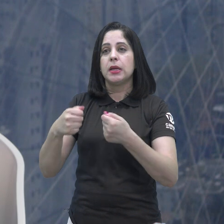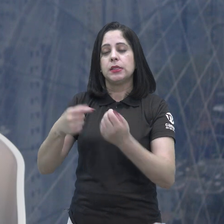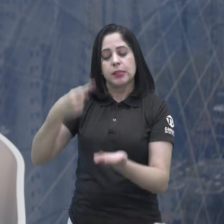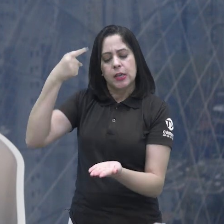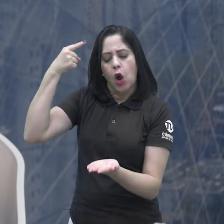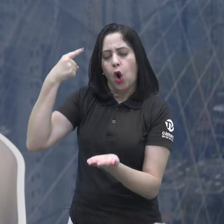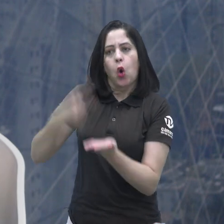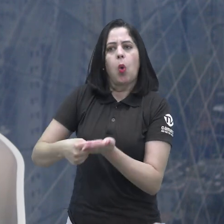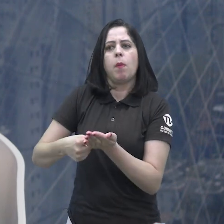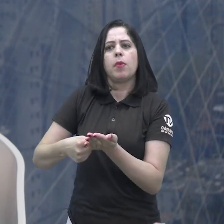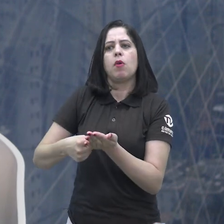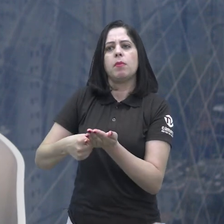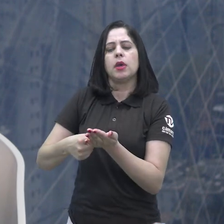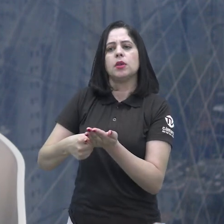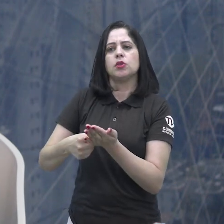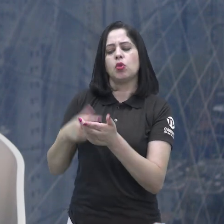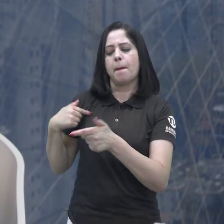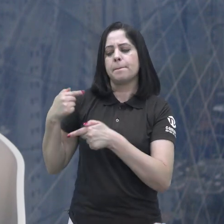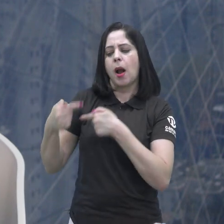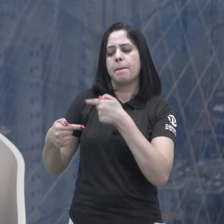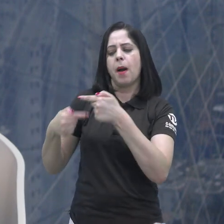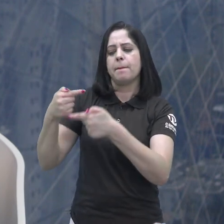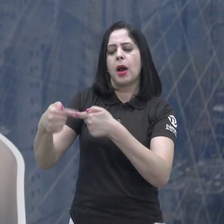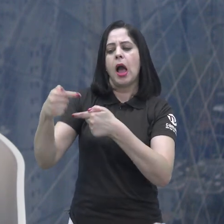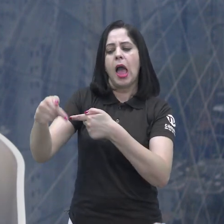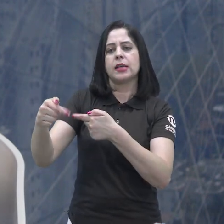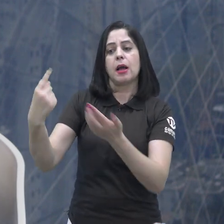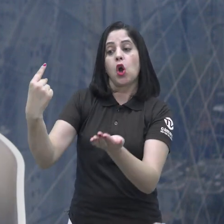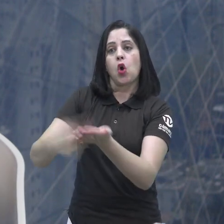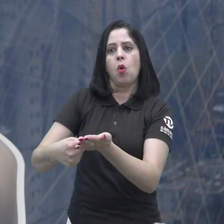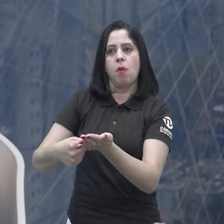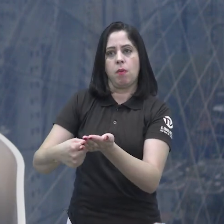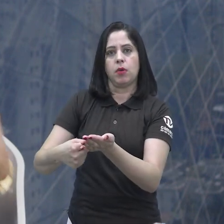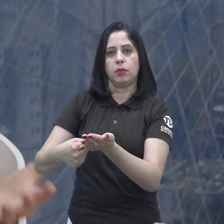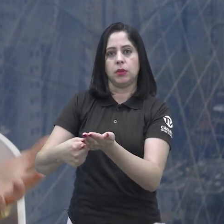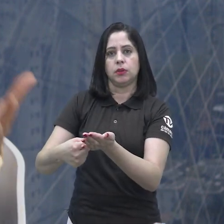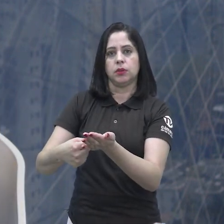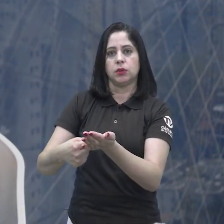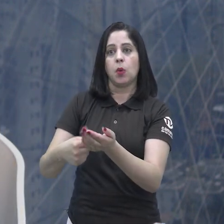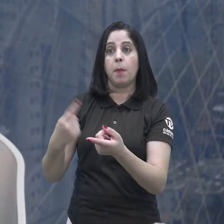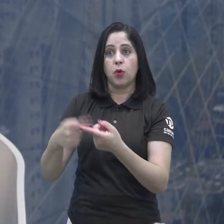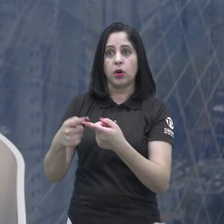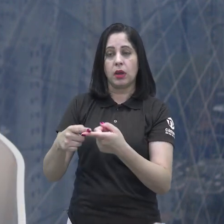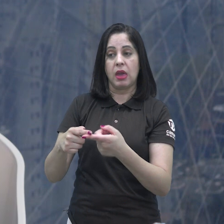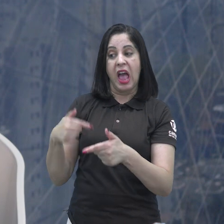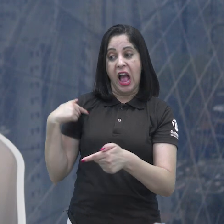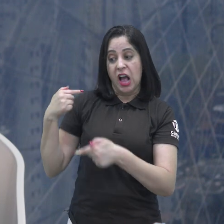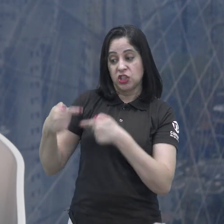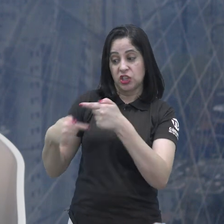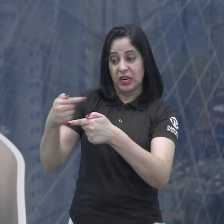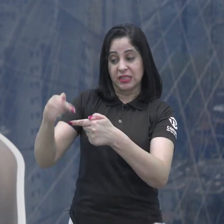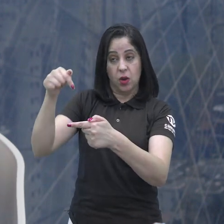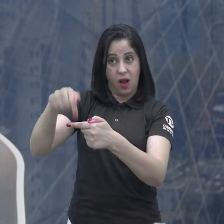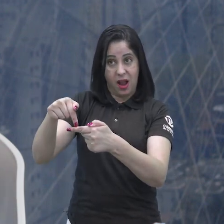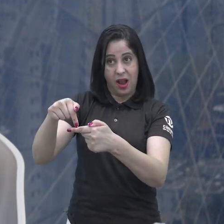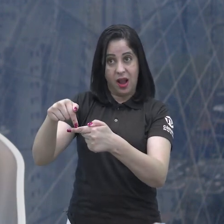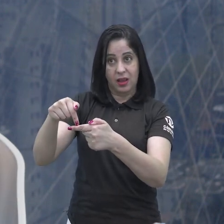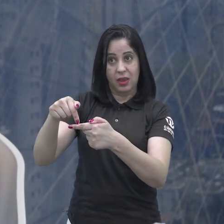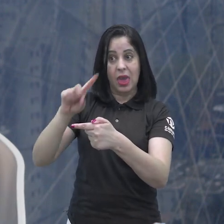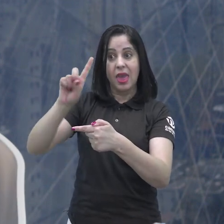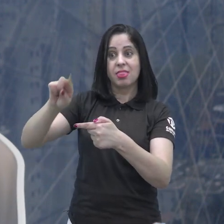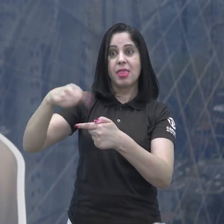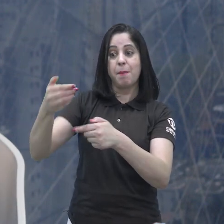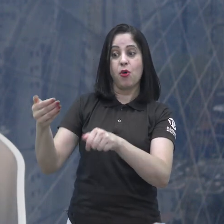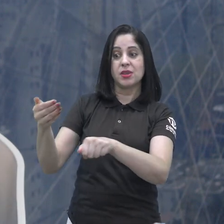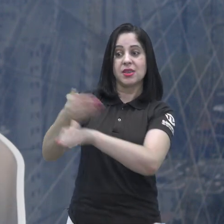pacto junto às novas gerações, né? Você falou, a gente está falando sempre de gerações, são as gerações que vão trabalhar para que a gente,